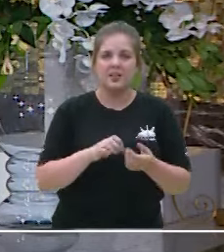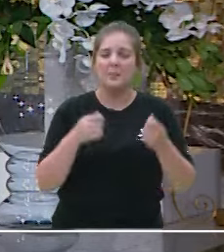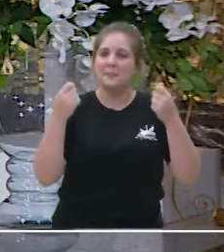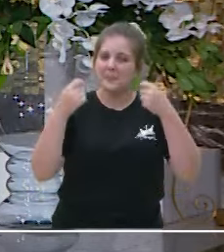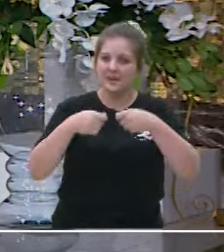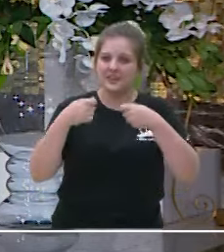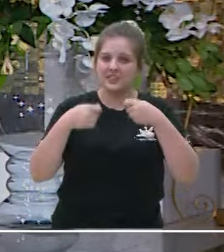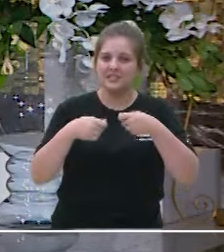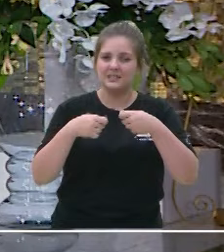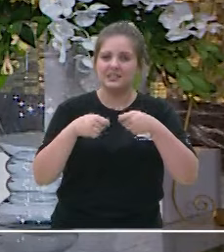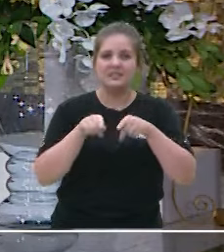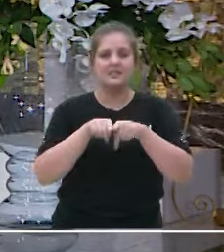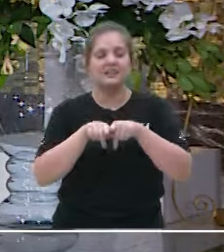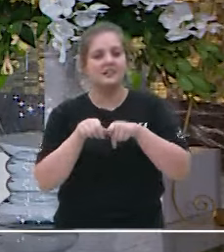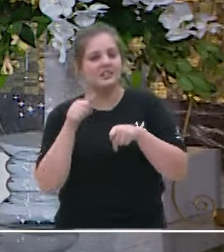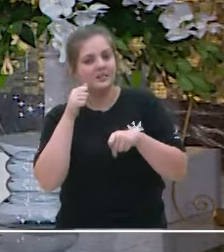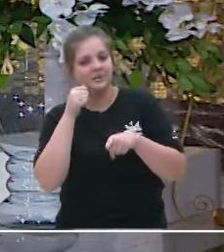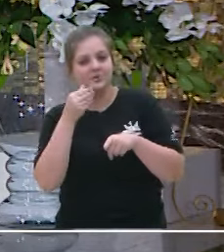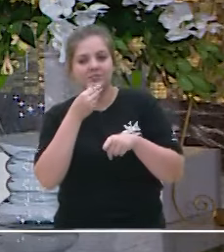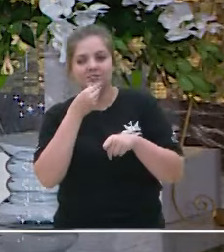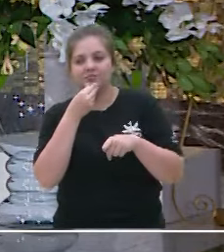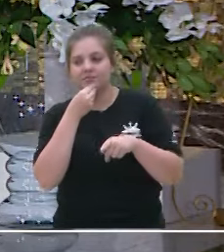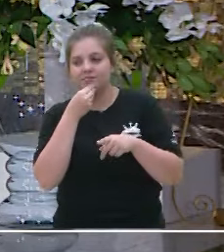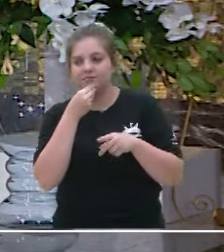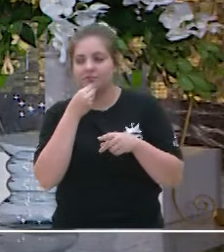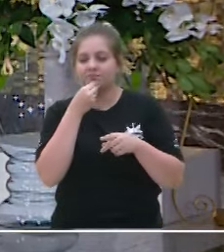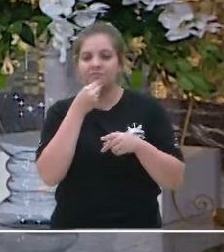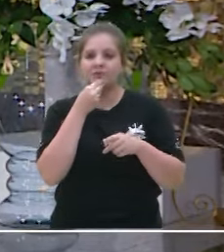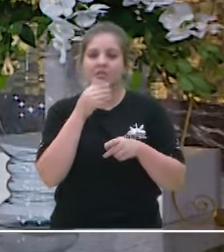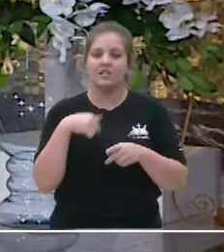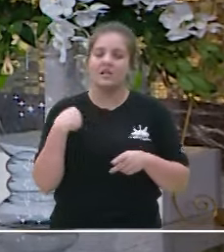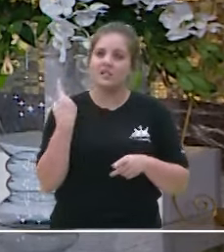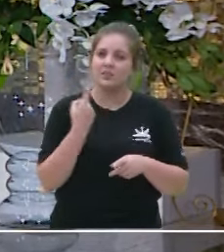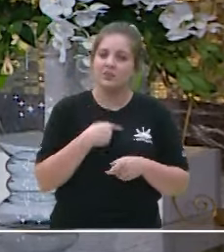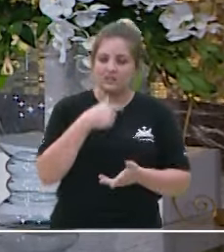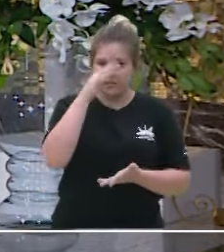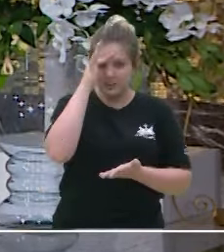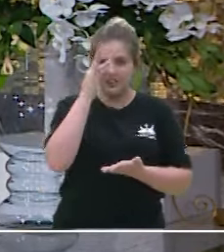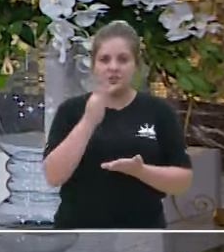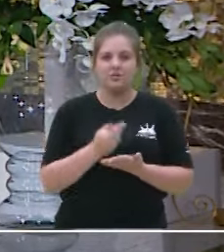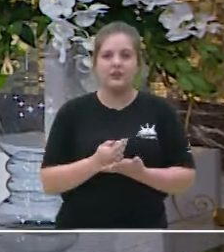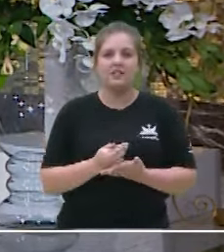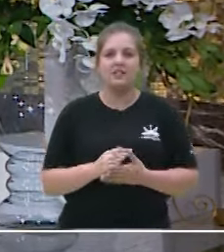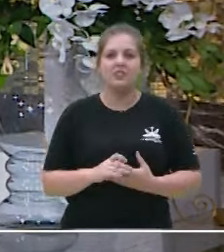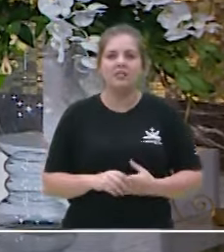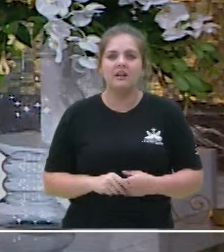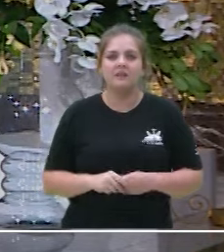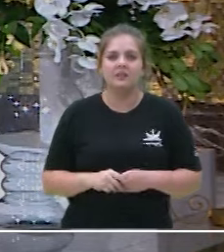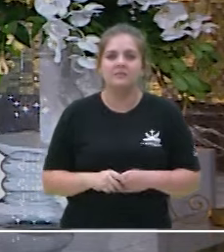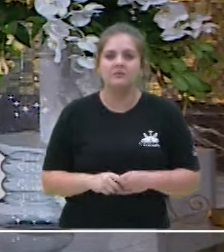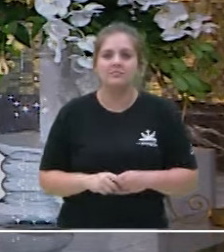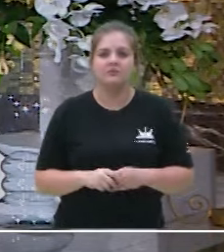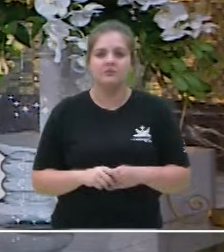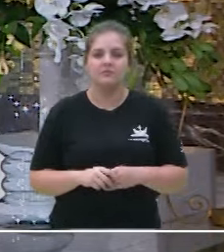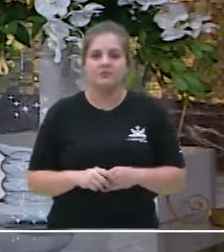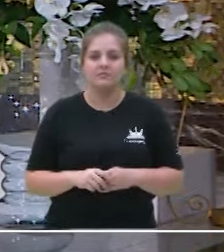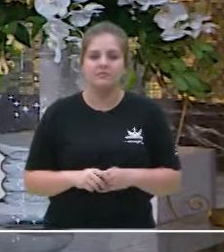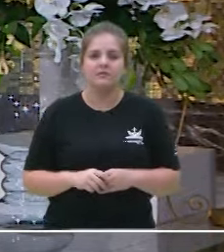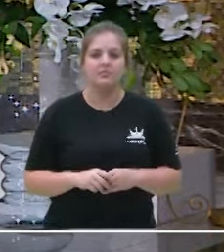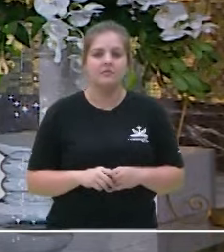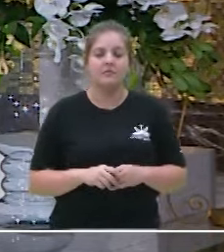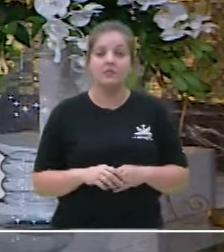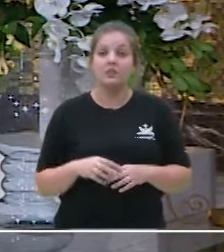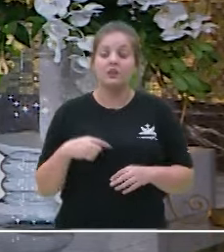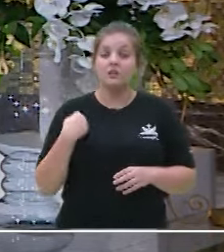ser irmãos motivado pela nossa fé acreditamos naquilo que não